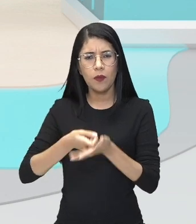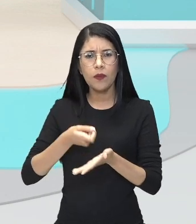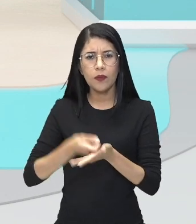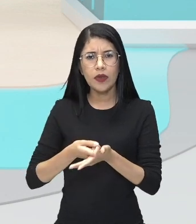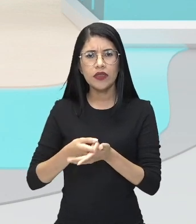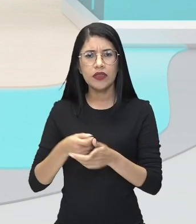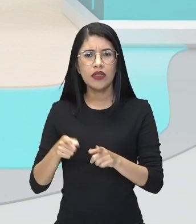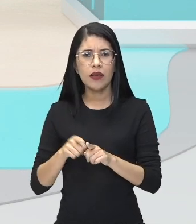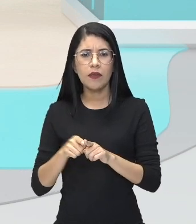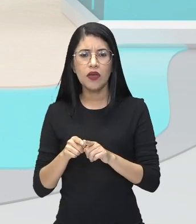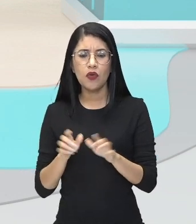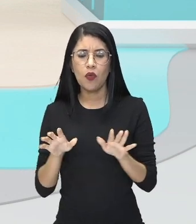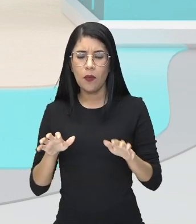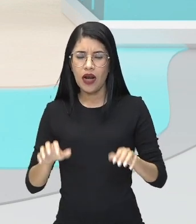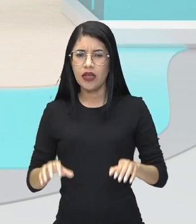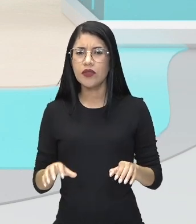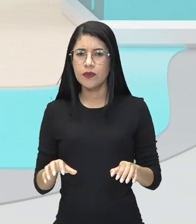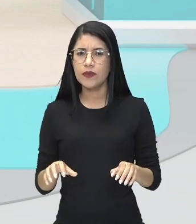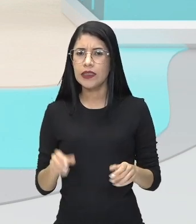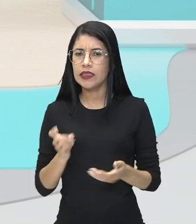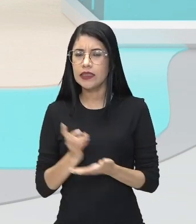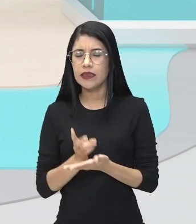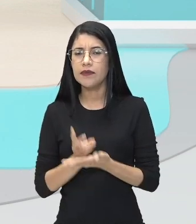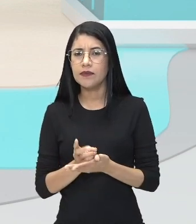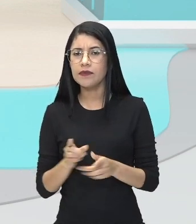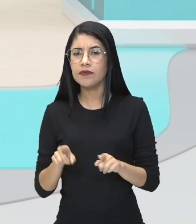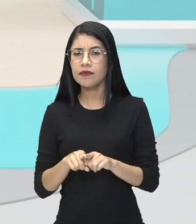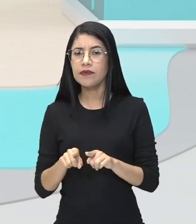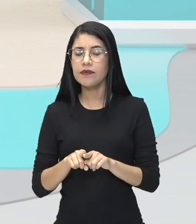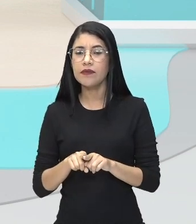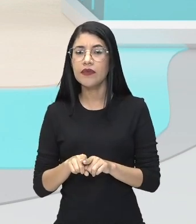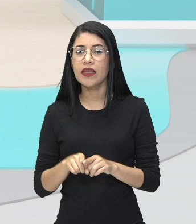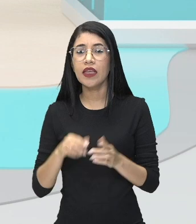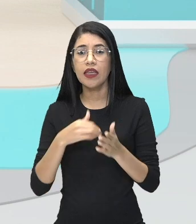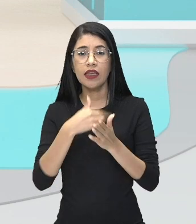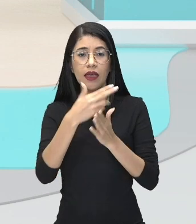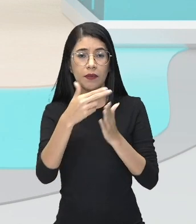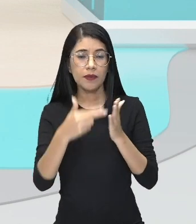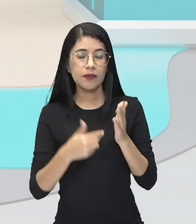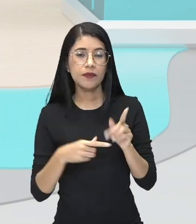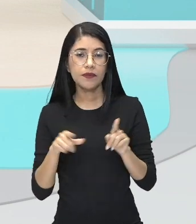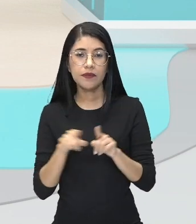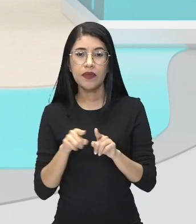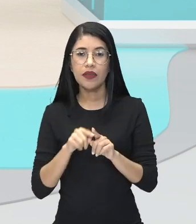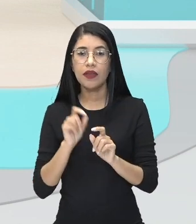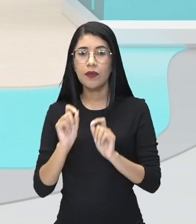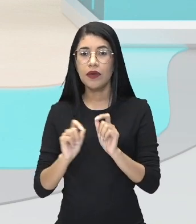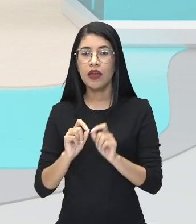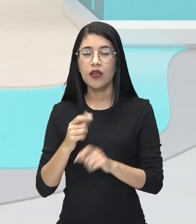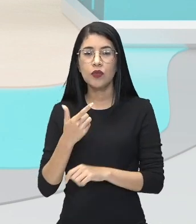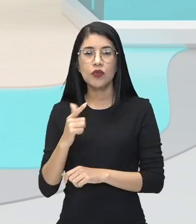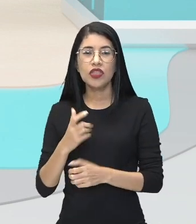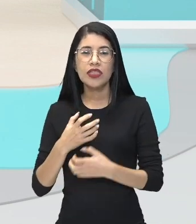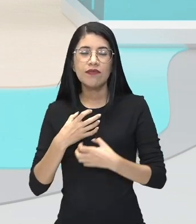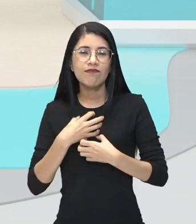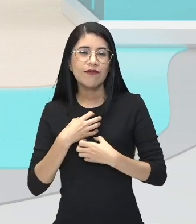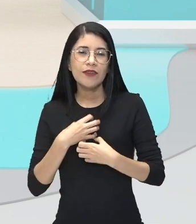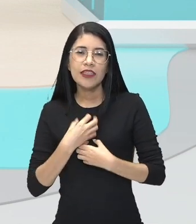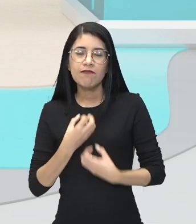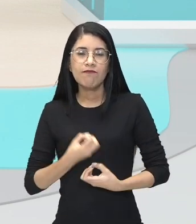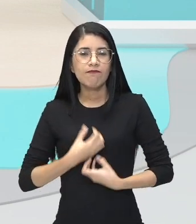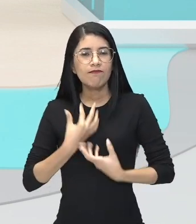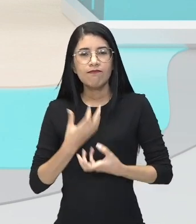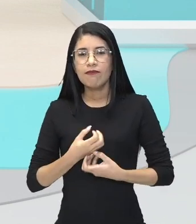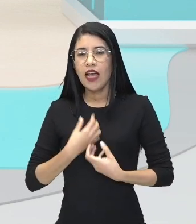é verdade? Os braços sempre muito cerrados. E aquilo que nós falamos da pintura, a questão que não tinham sentimentos, não demonstravam